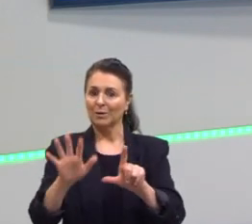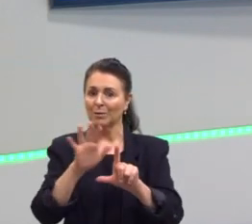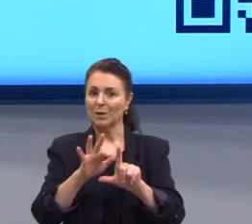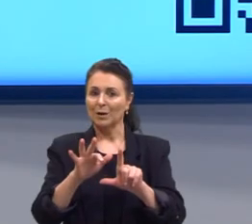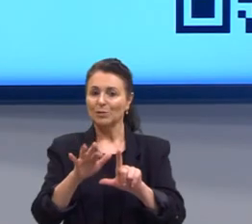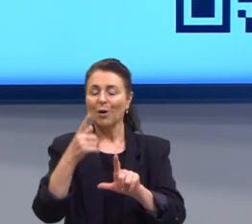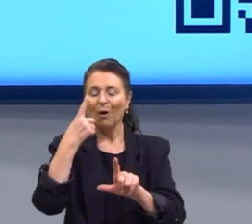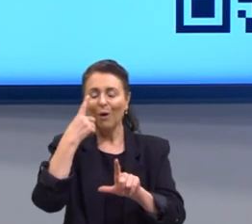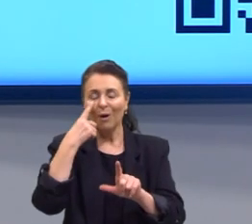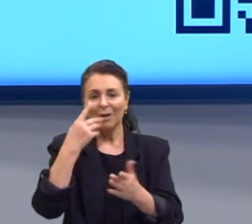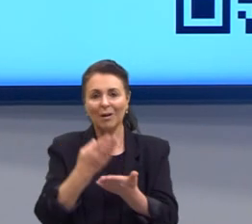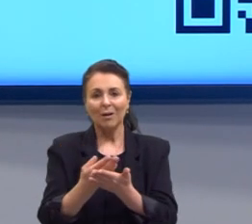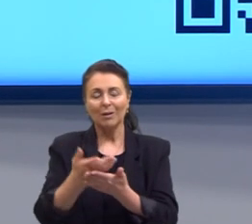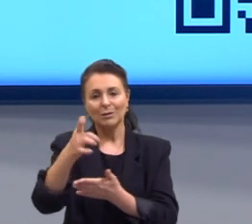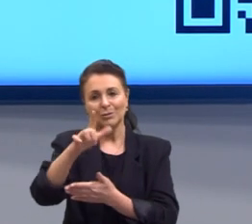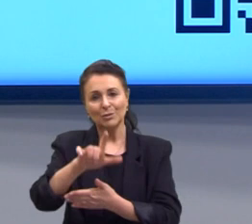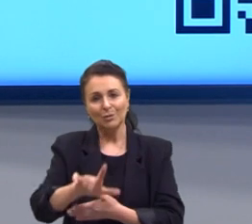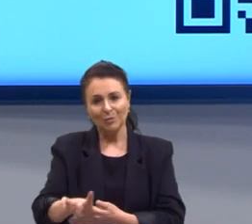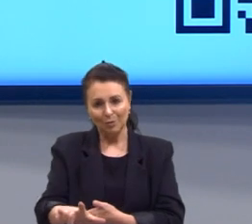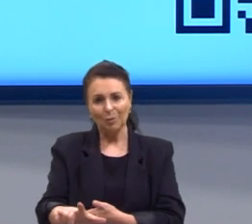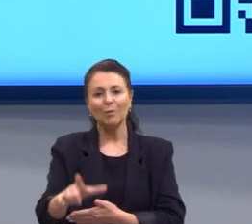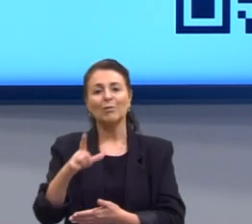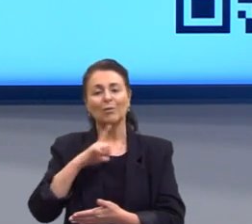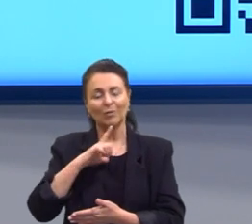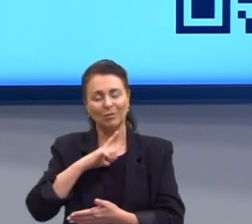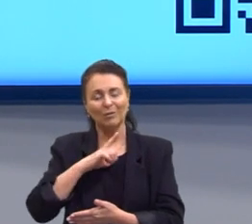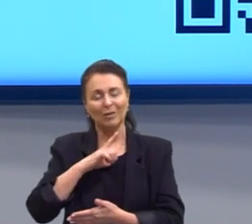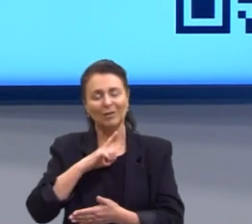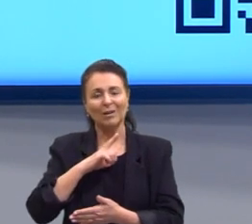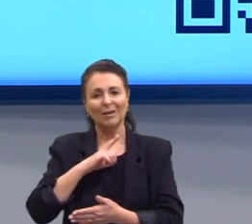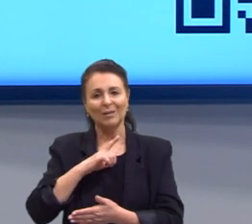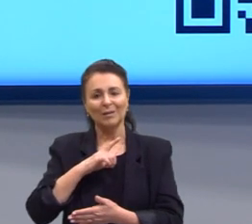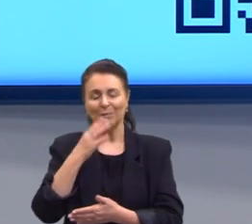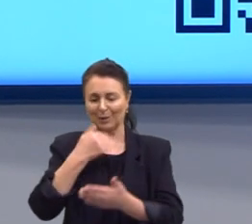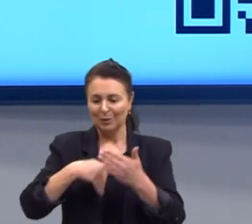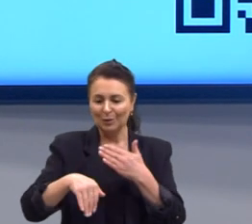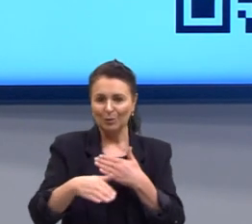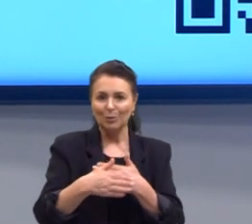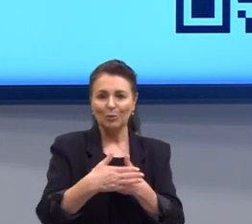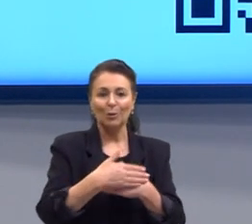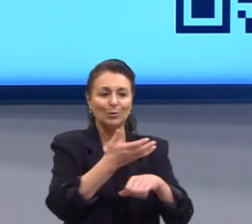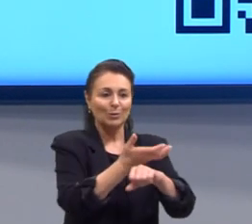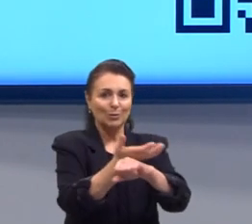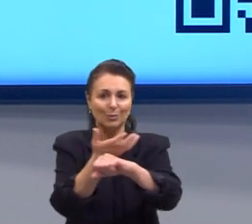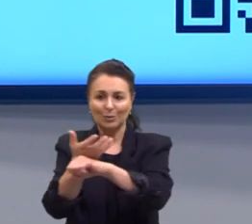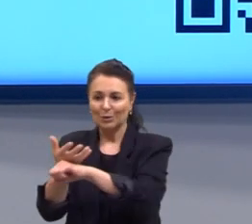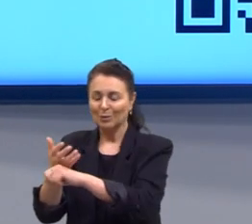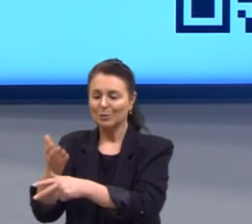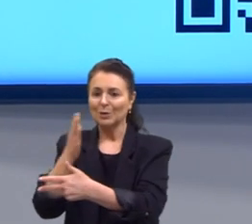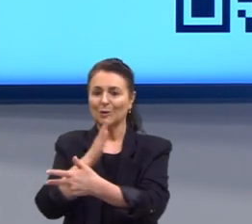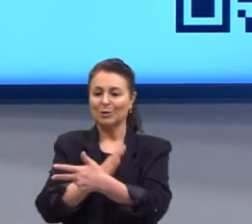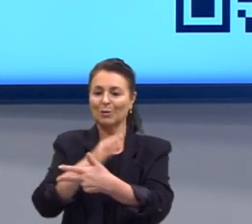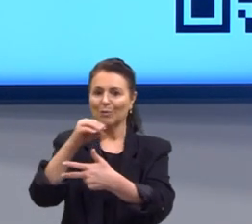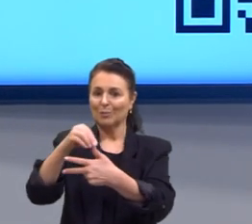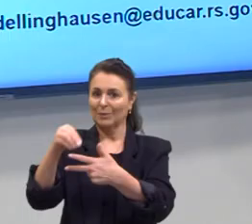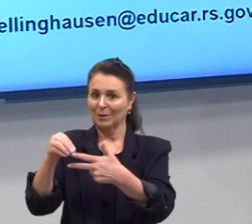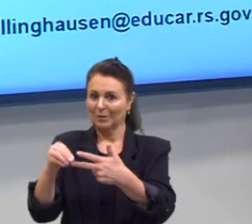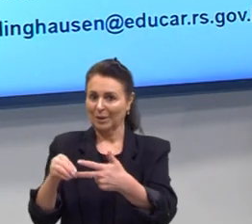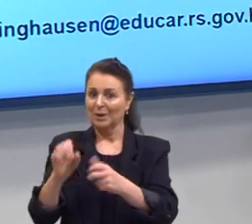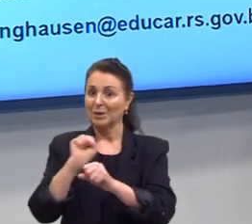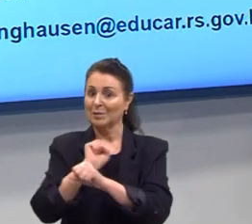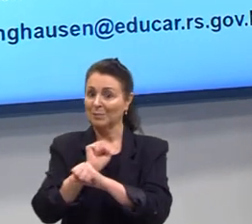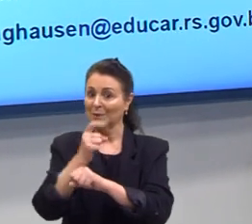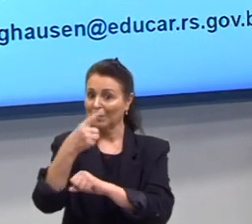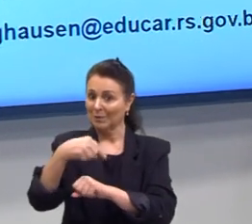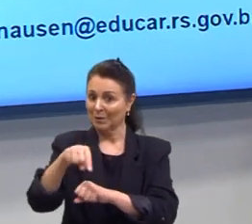assistir novamente as aulas que já foram se você está para todos os componentes do presente conto com